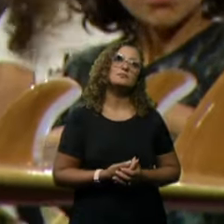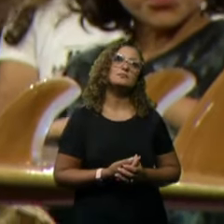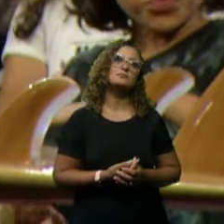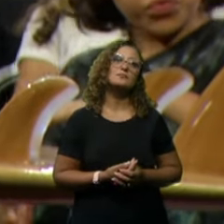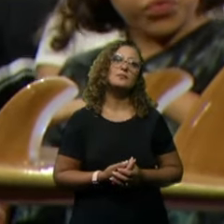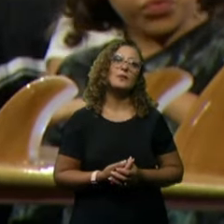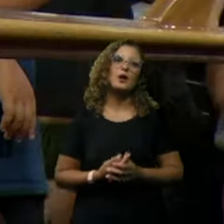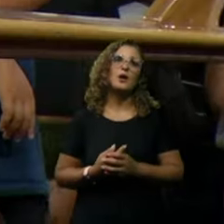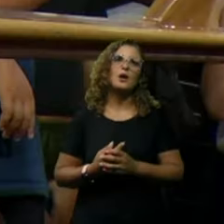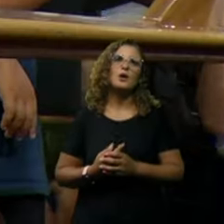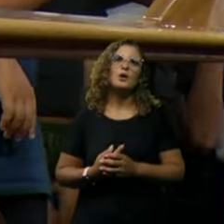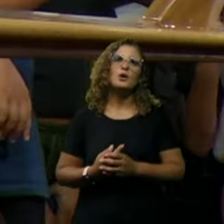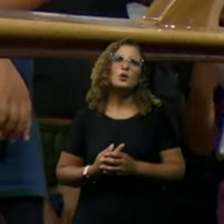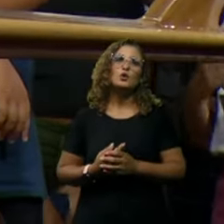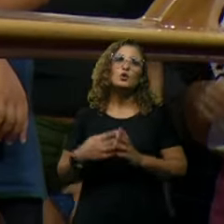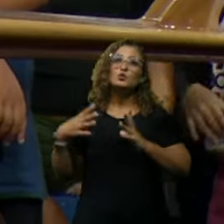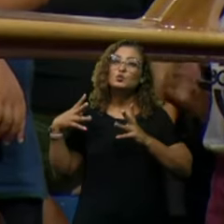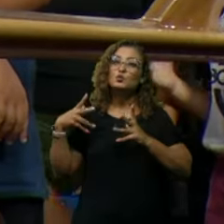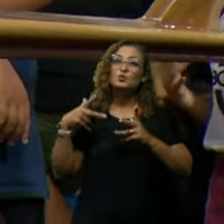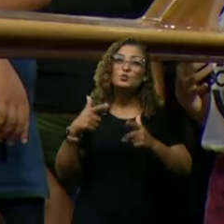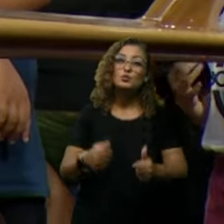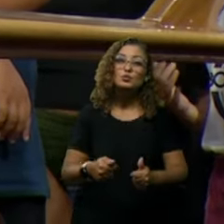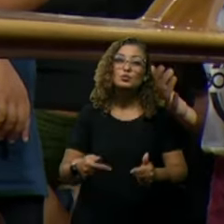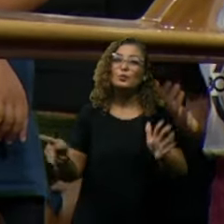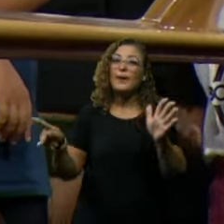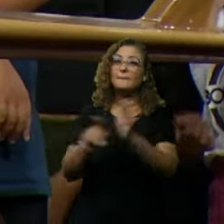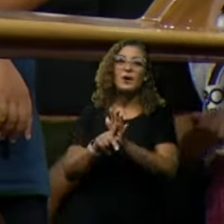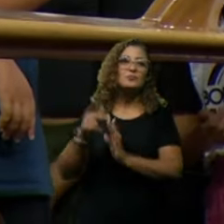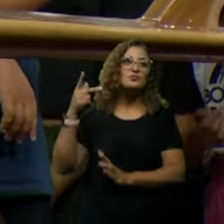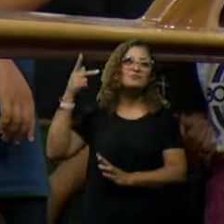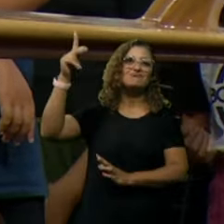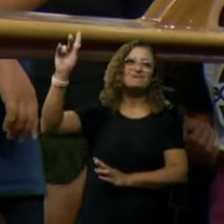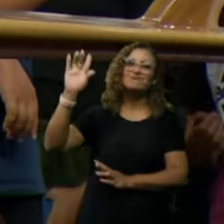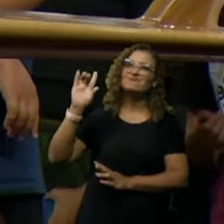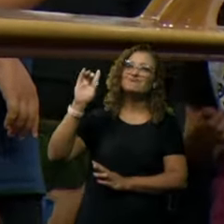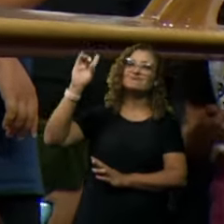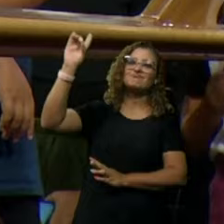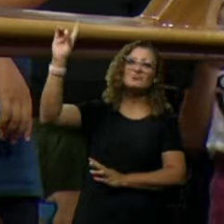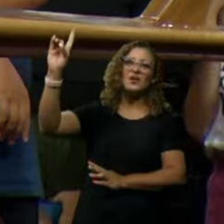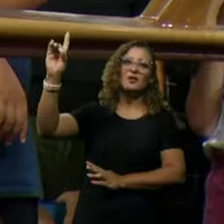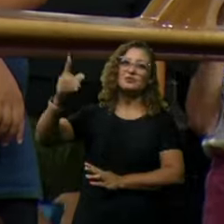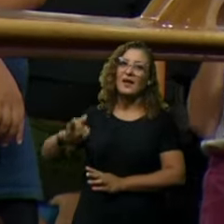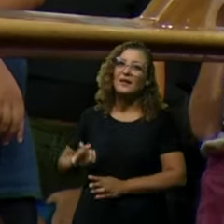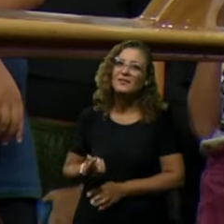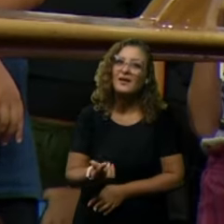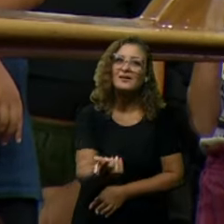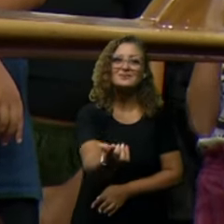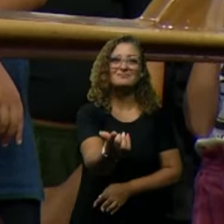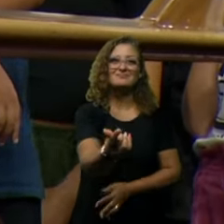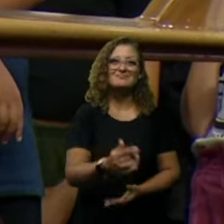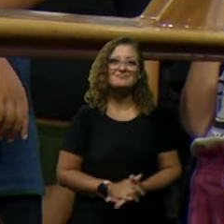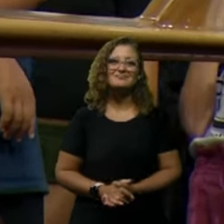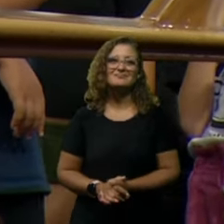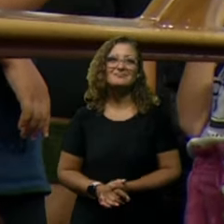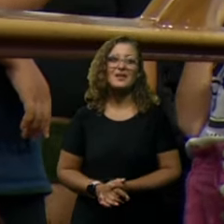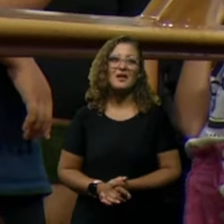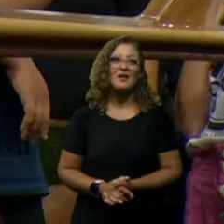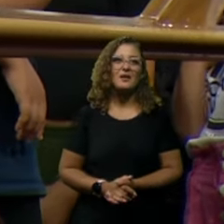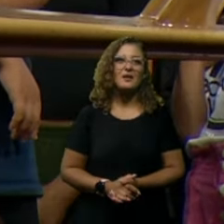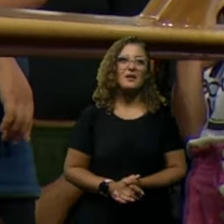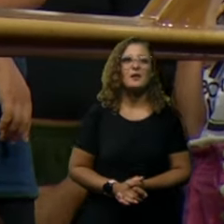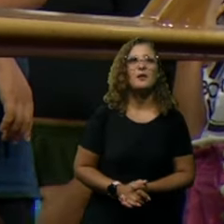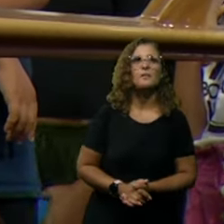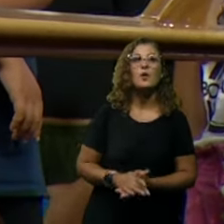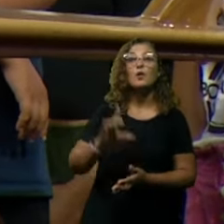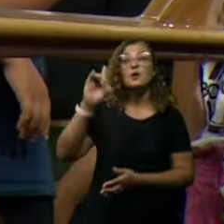Olá tudo que vem de Deus é eterno Olá tudo que vende o texto diz que uma das características daquilo que